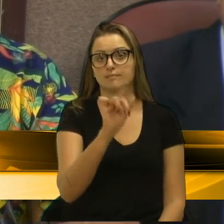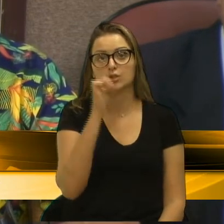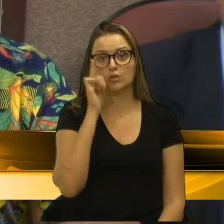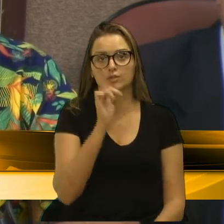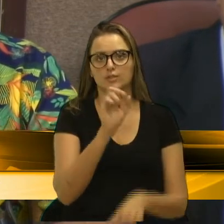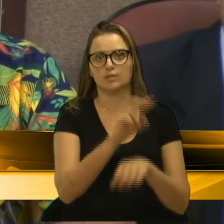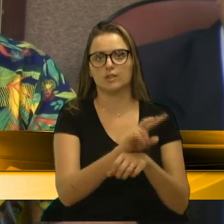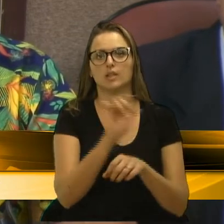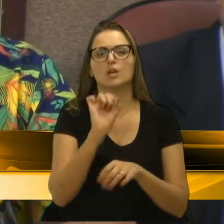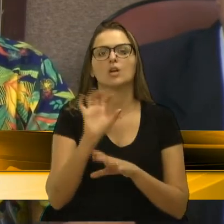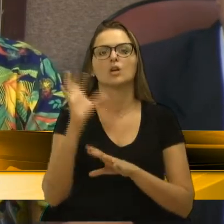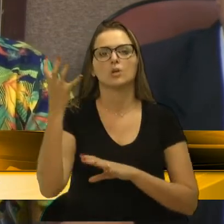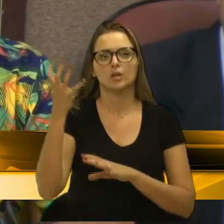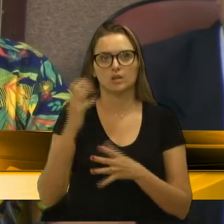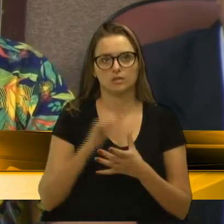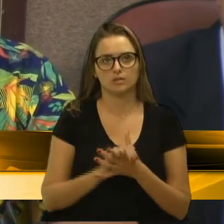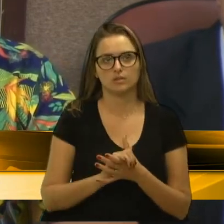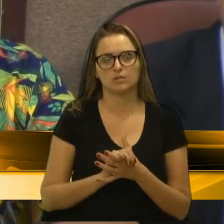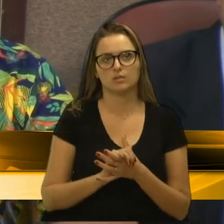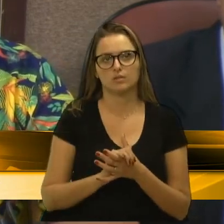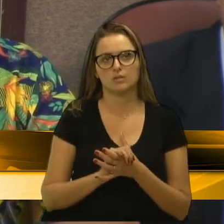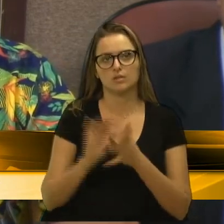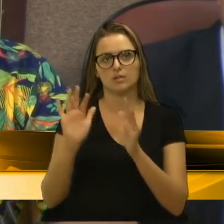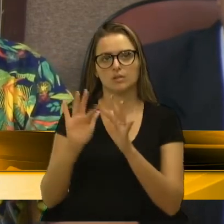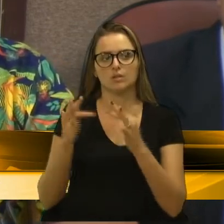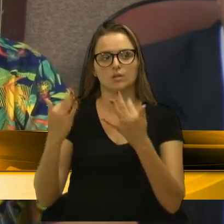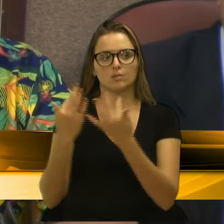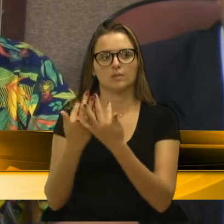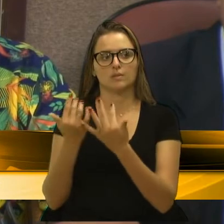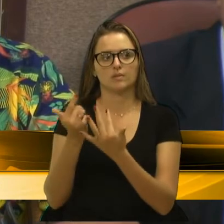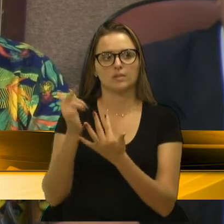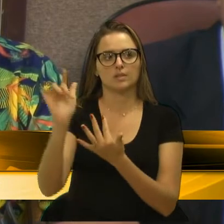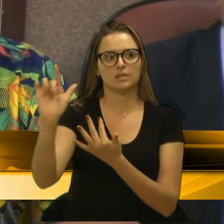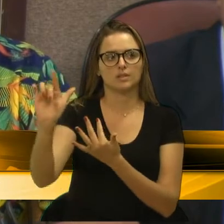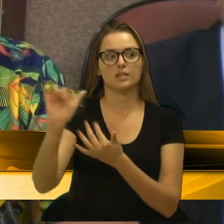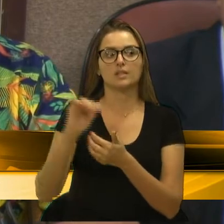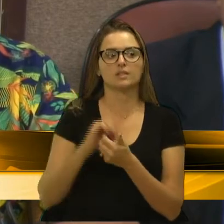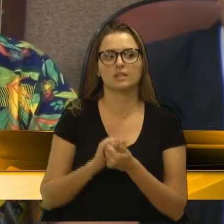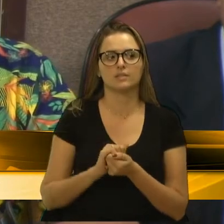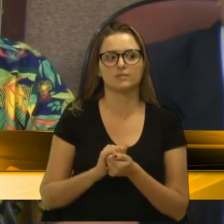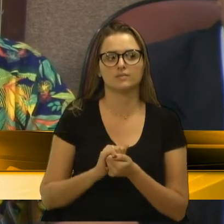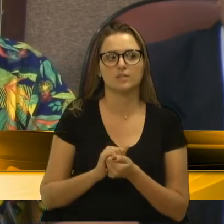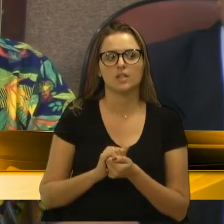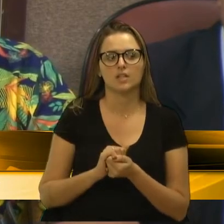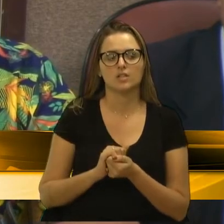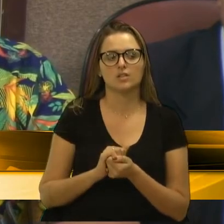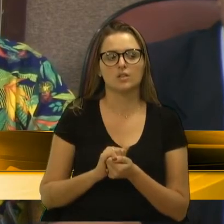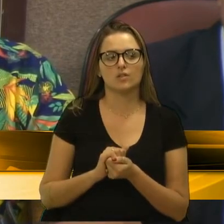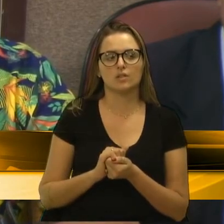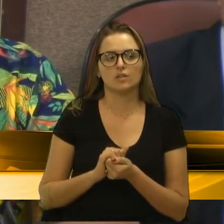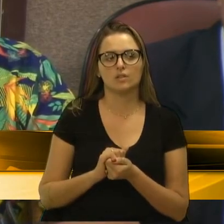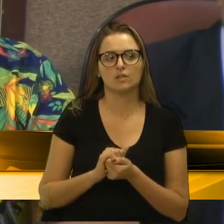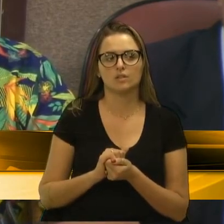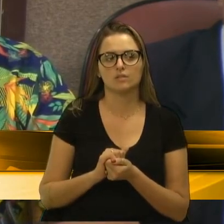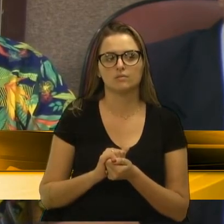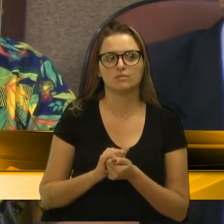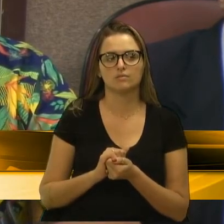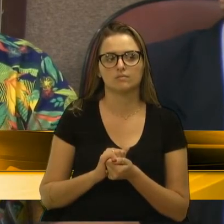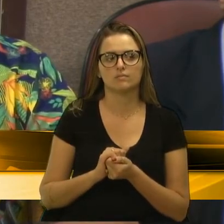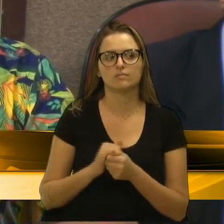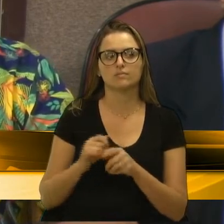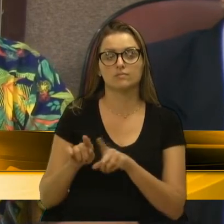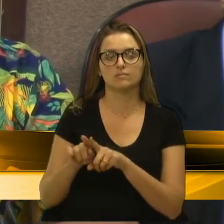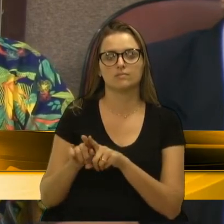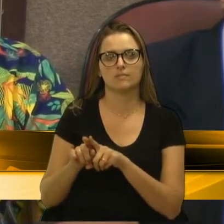vereador? Eles eram uma família de fora, de outra cidade, digamos, tive que ir